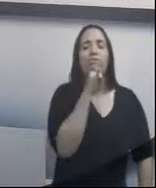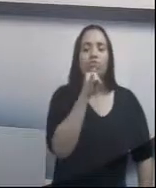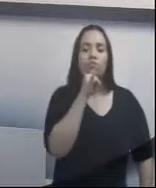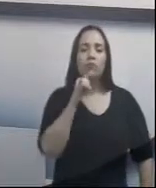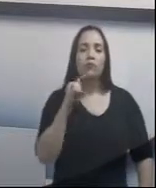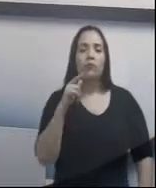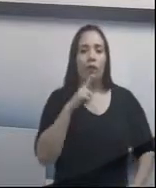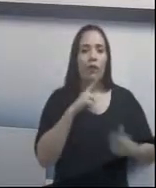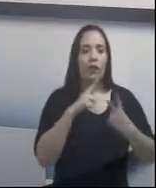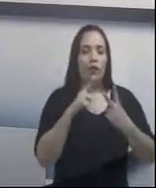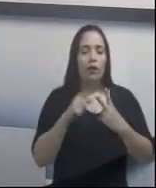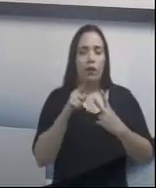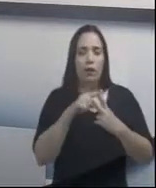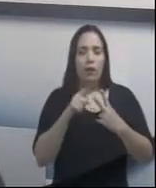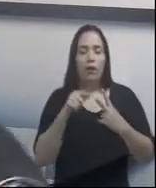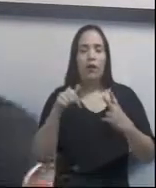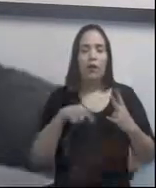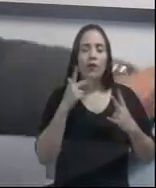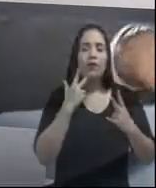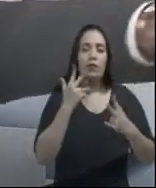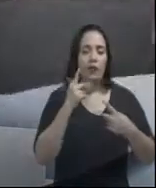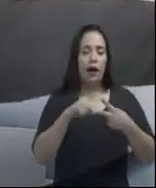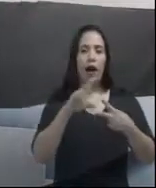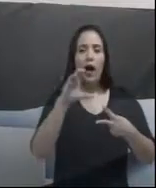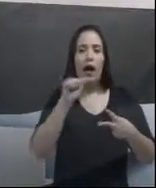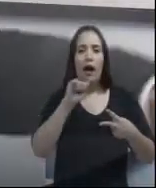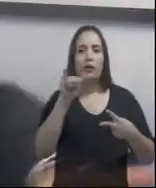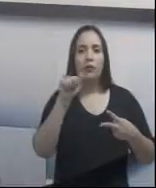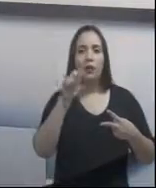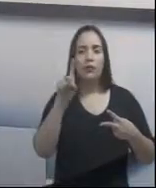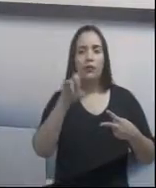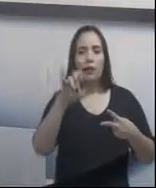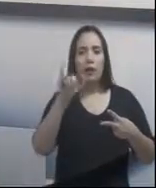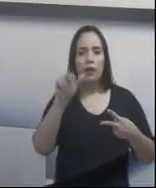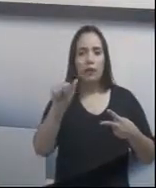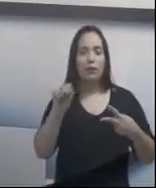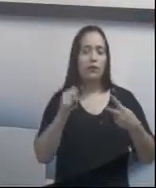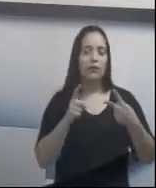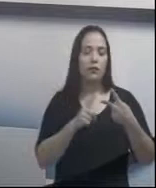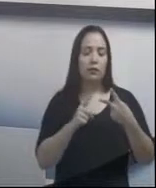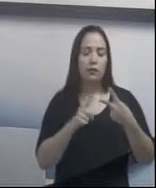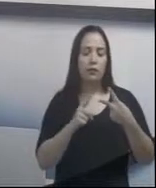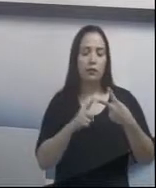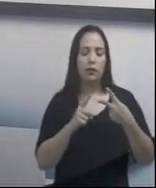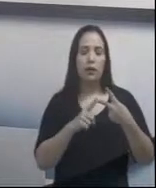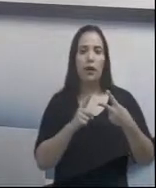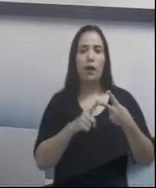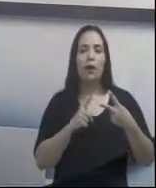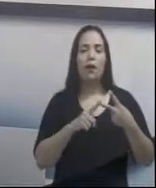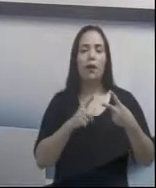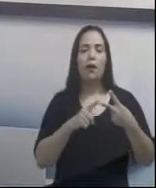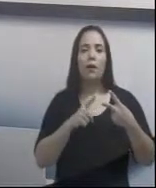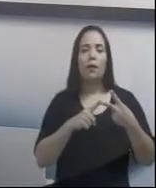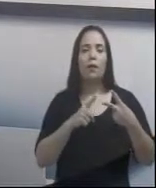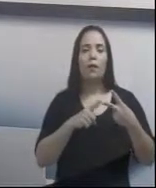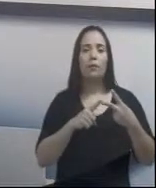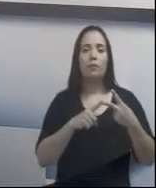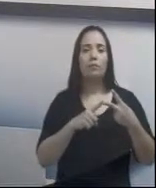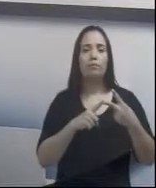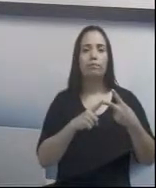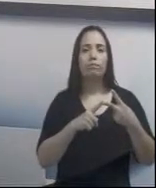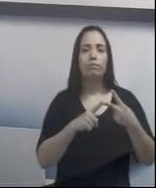nós tivemos 2 chacinas muito emblemáticas. A da Cajazeiras, né, deputado? E a que houve na cidade